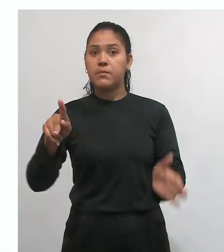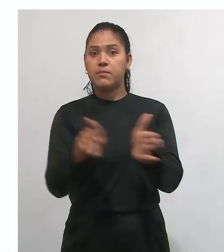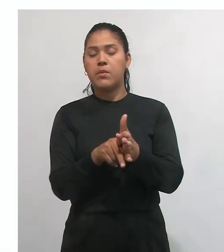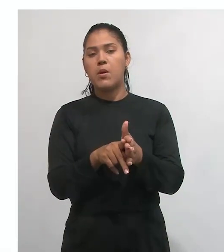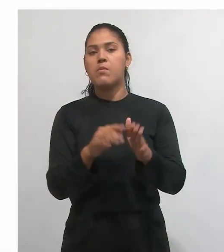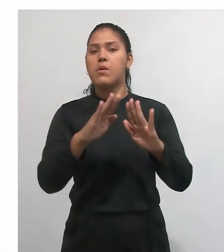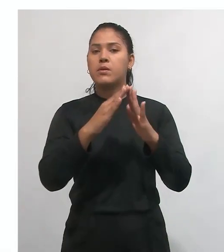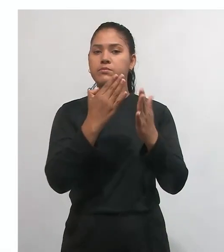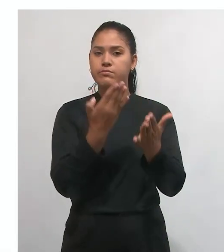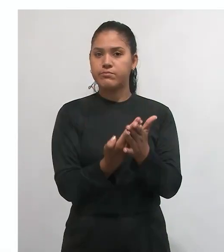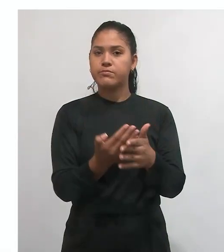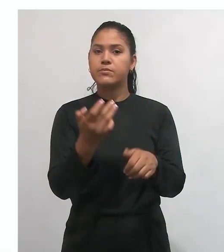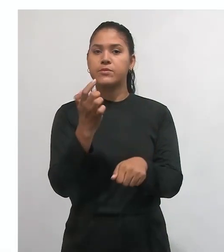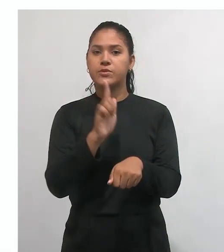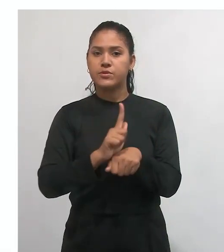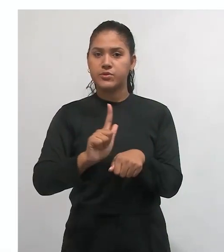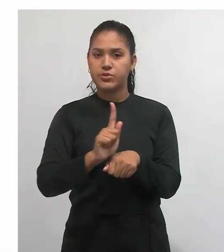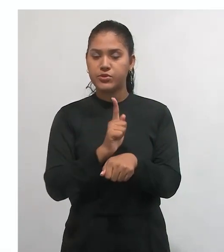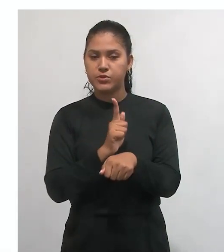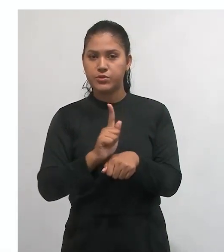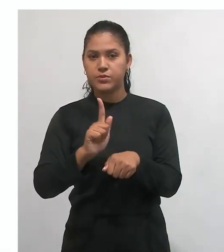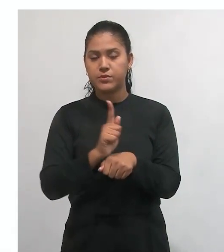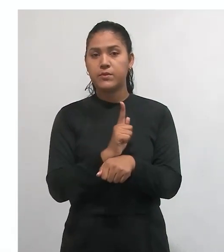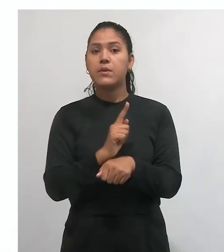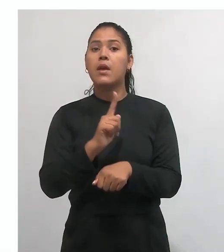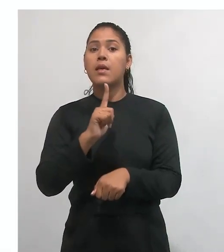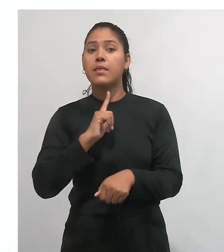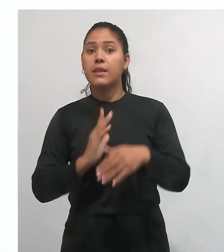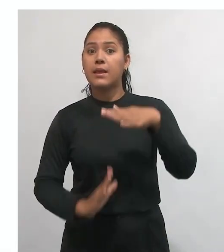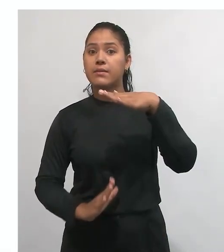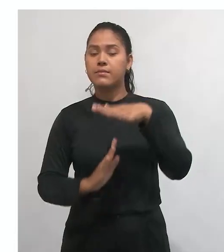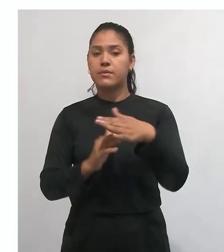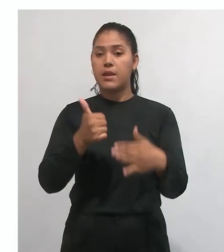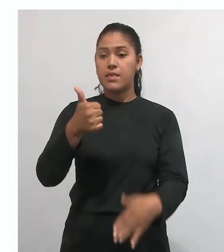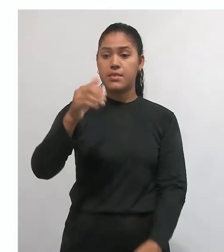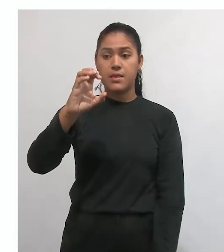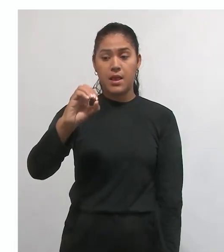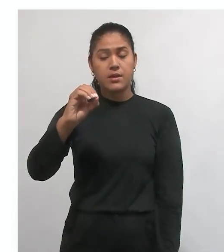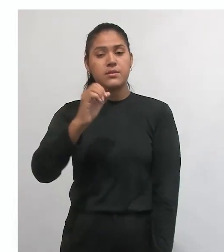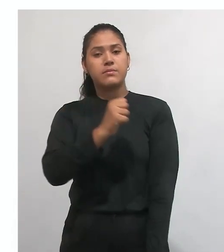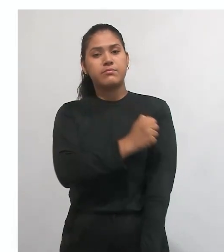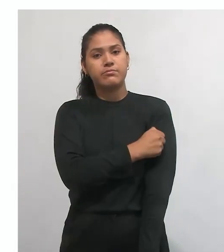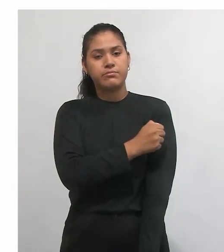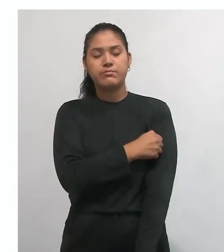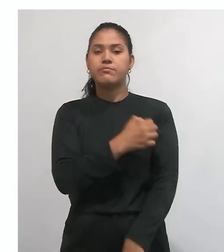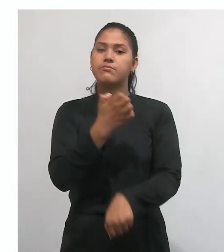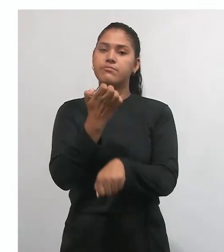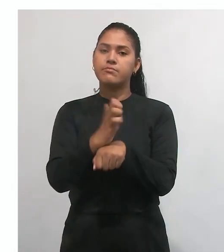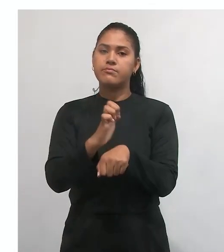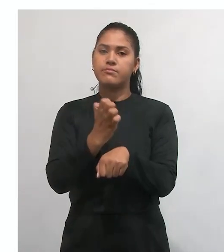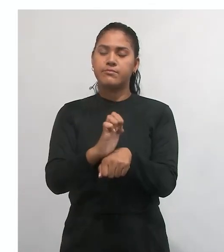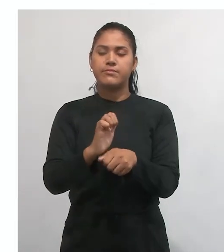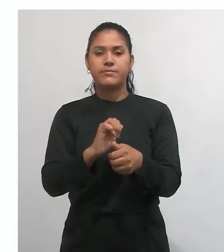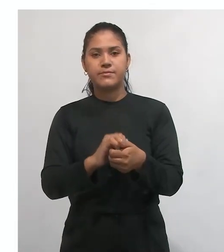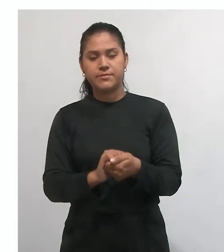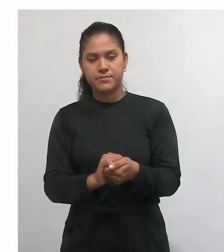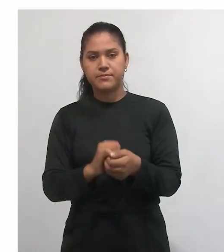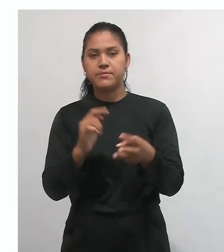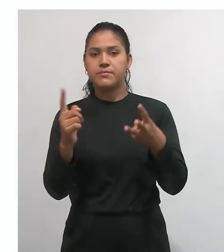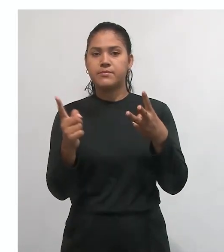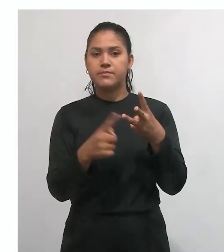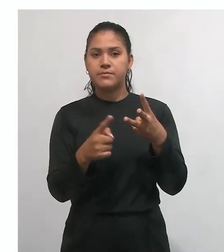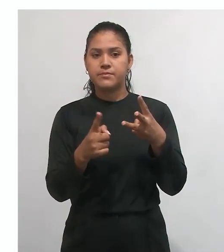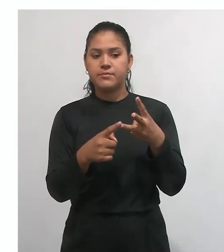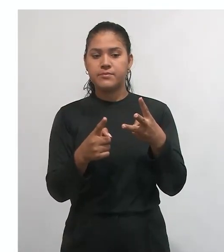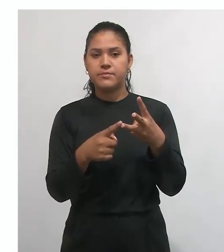pelo estágio para atender no máximo até 10 estagiários simultaneamente. Quarto, por meio